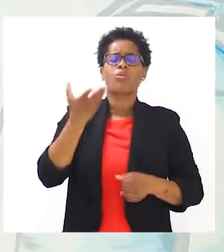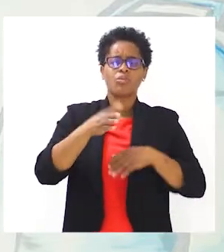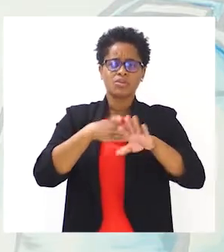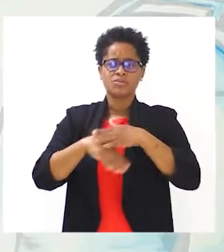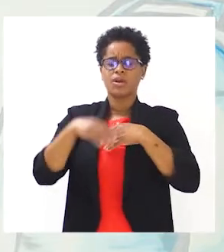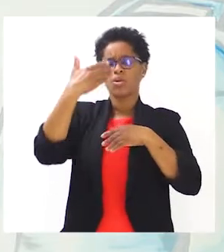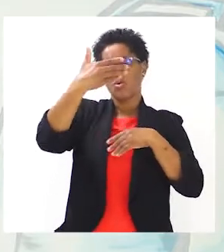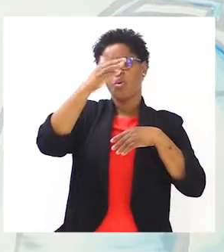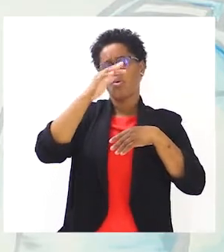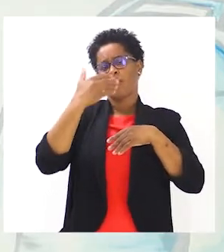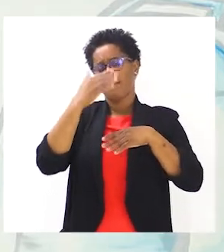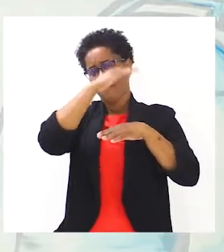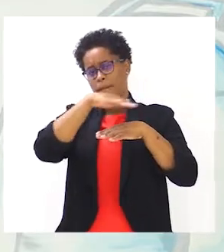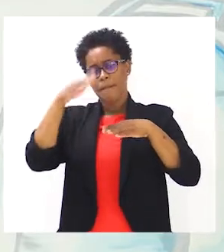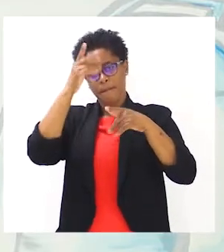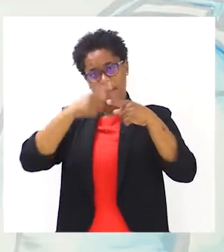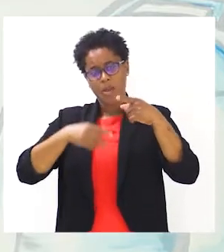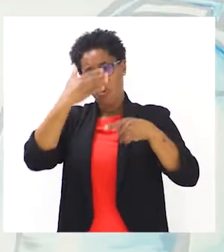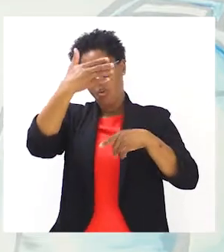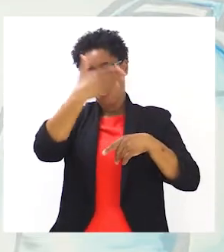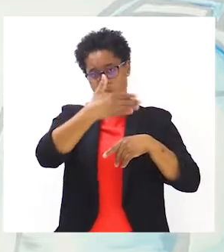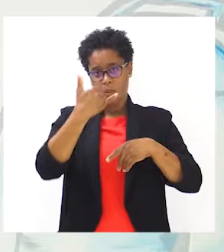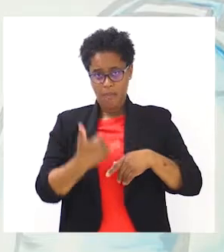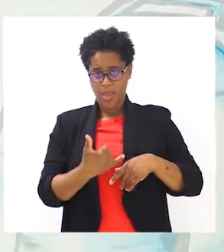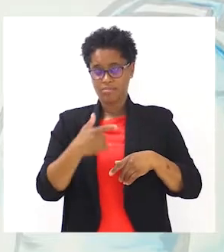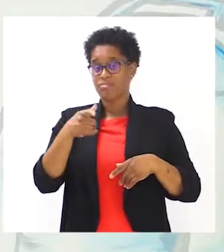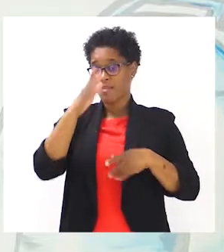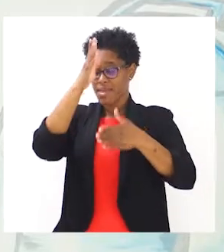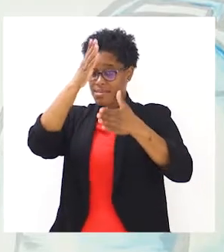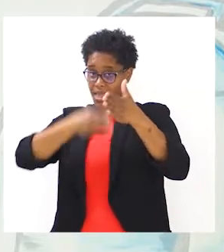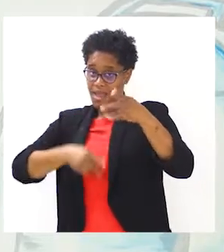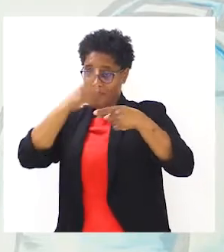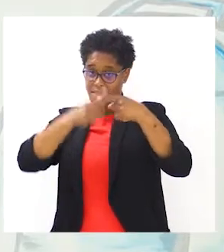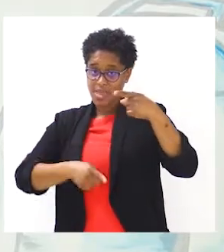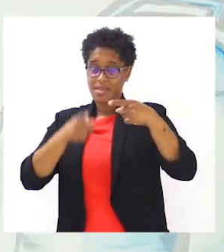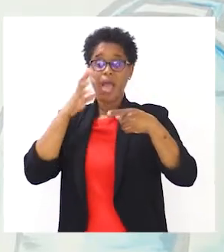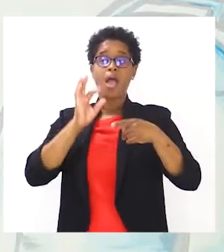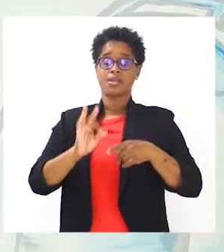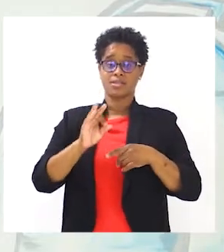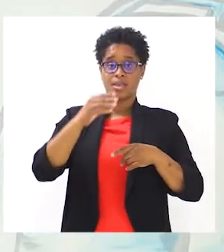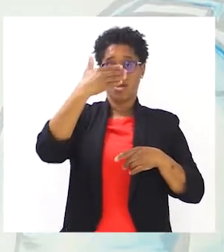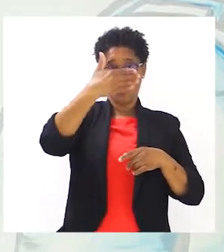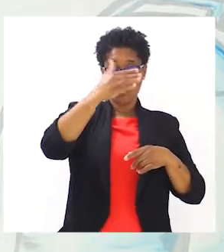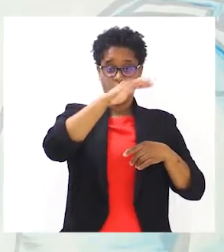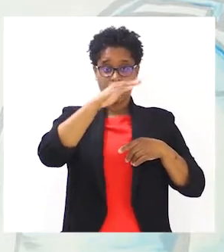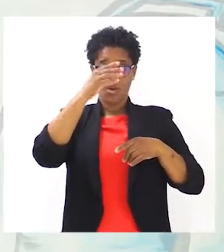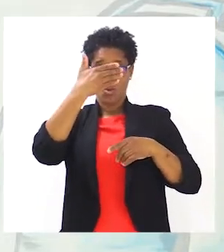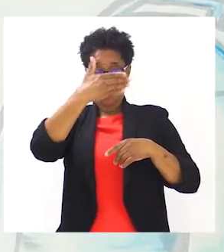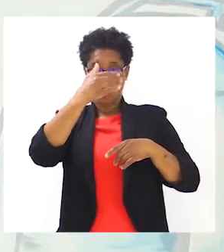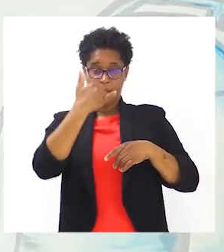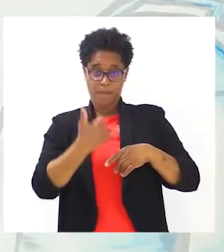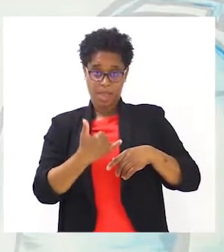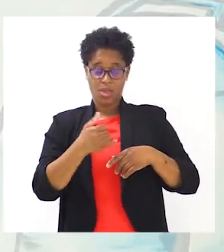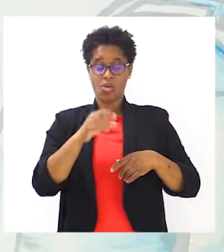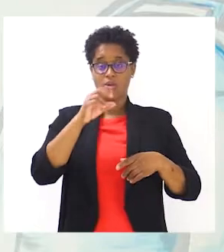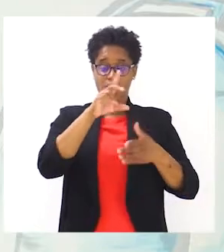meio. Estão a ver a metade? É assim que se representa, sob forma de fração. Lê-se 1/2